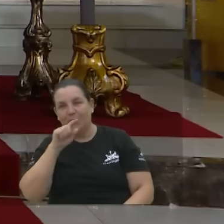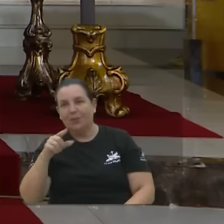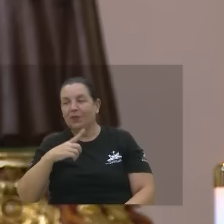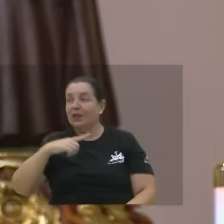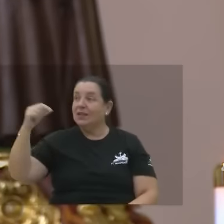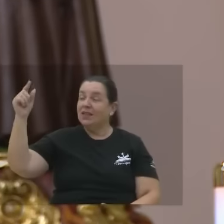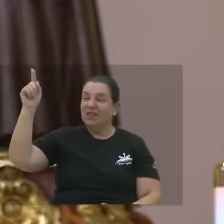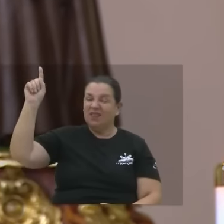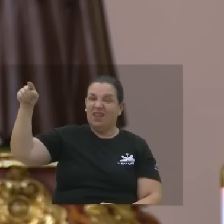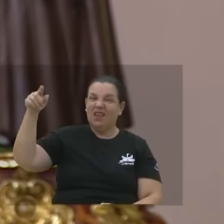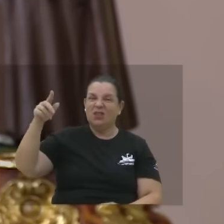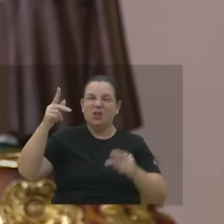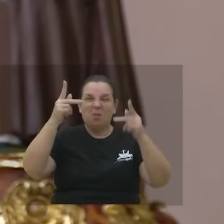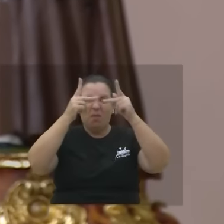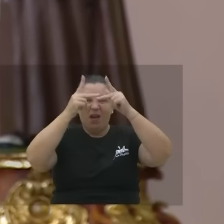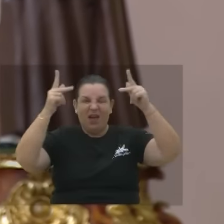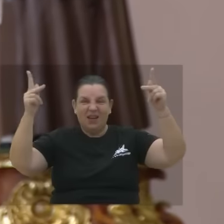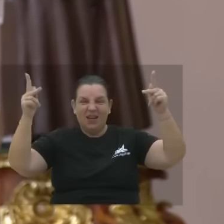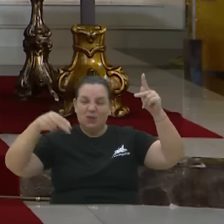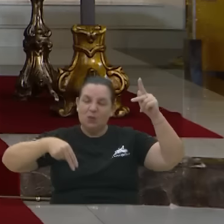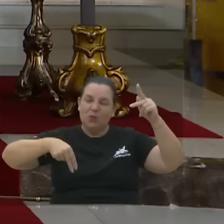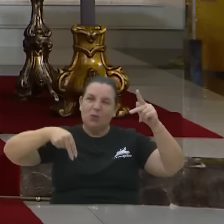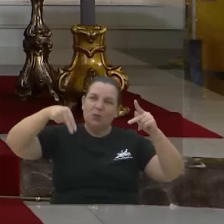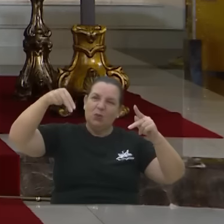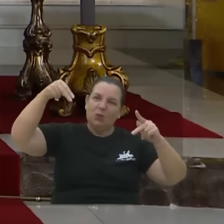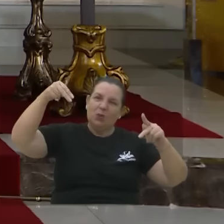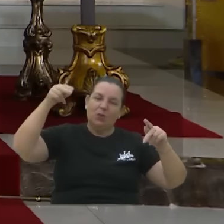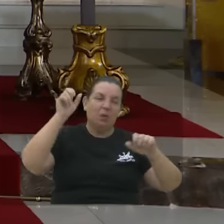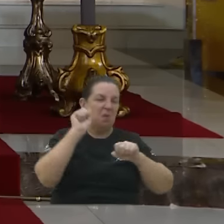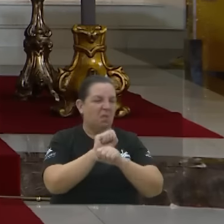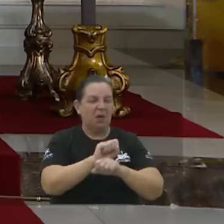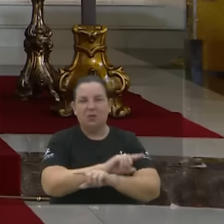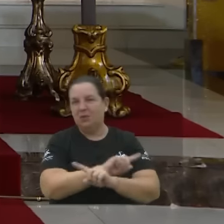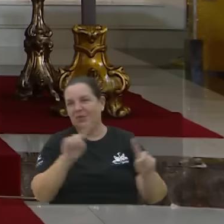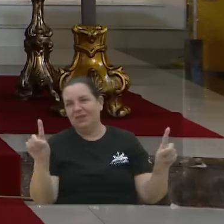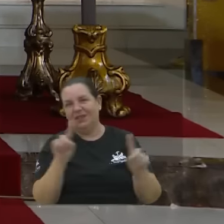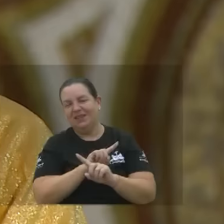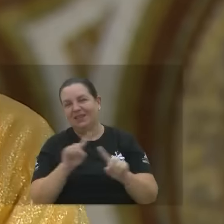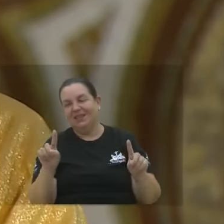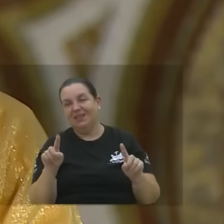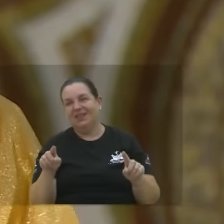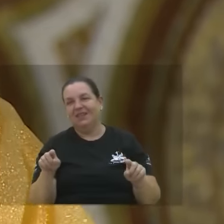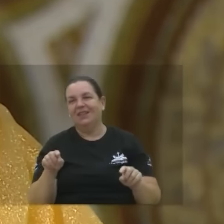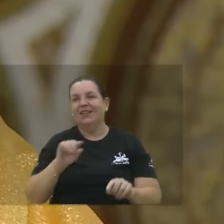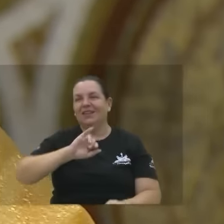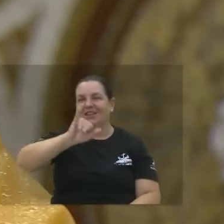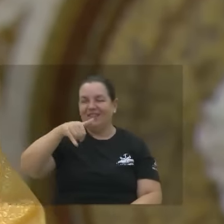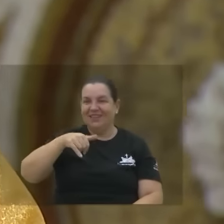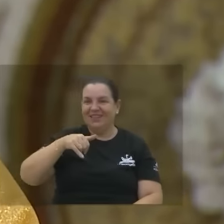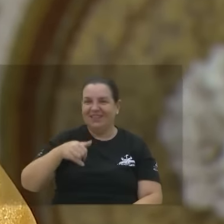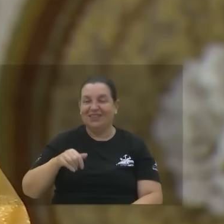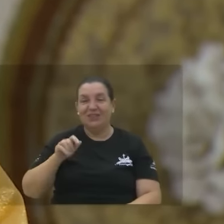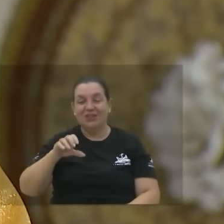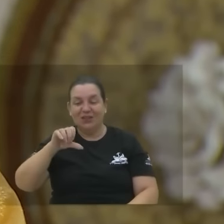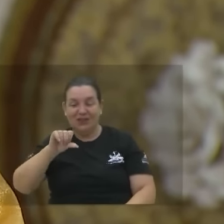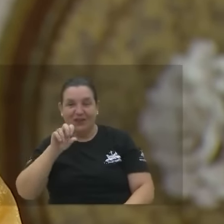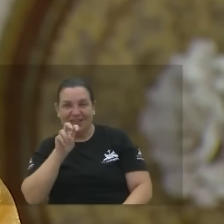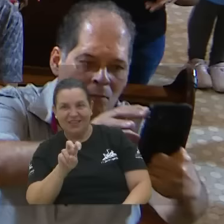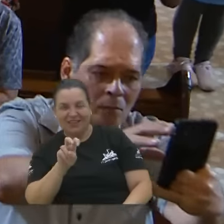lá de Paraíso do Norte, não parou mais. Janeiro de